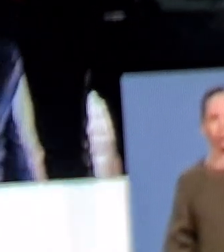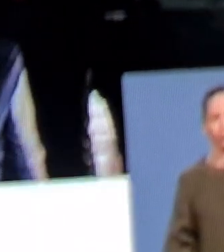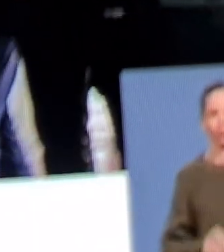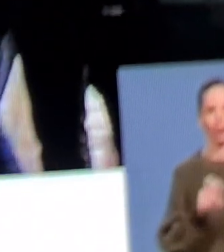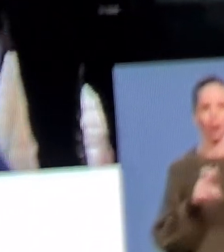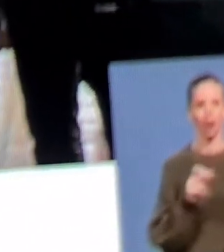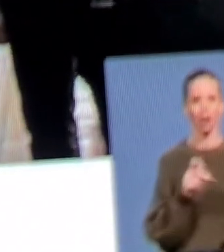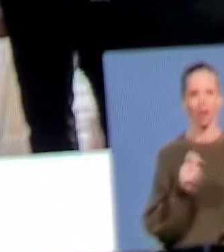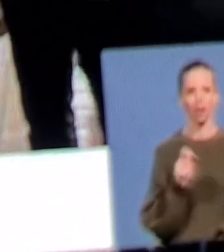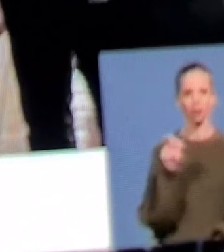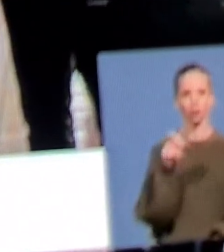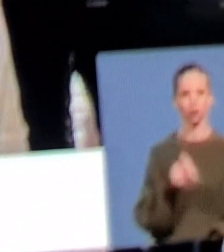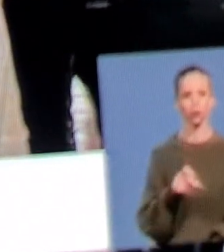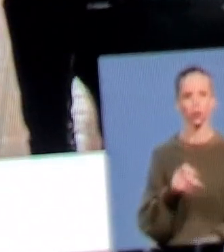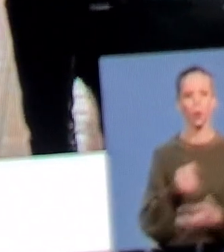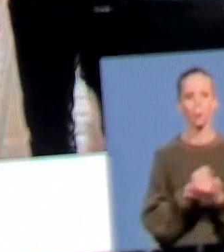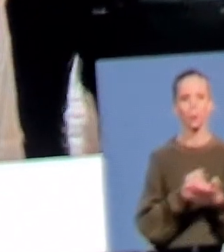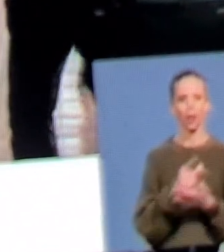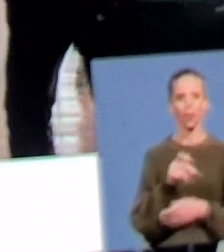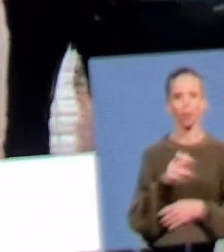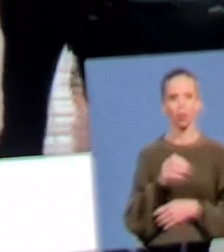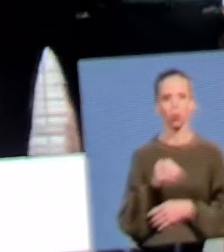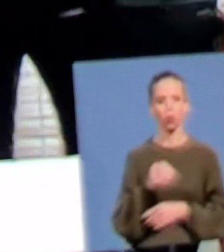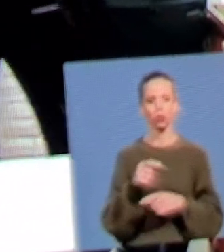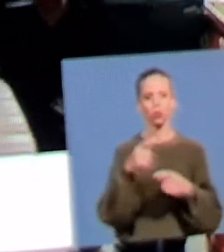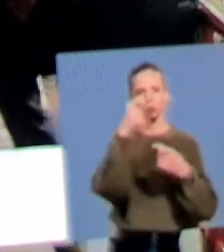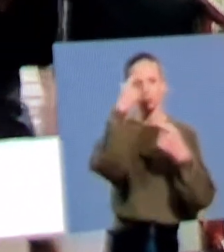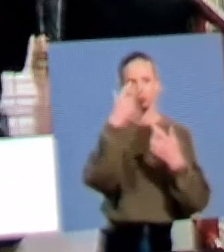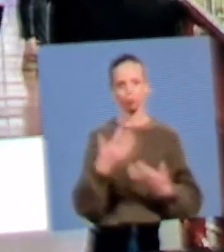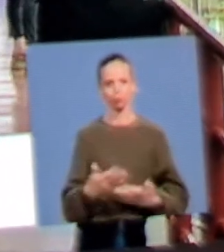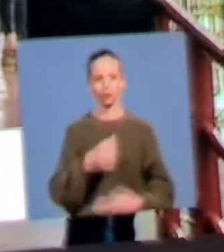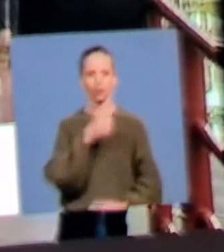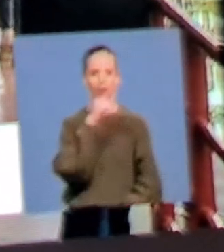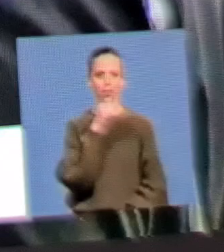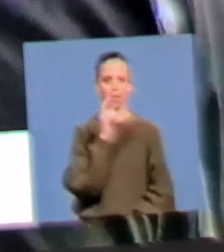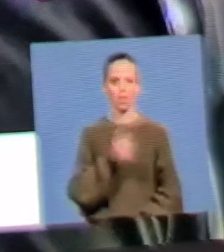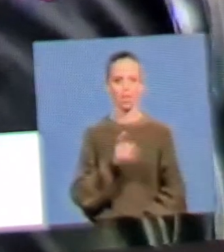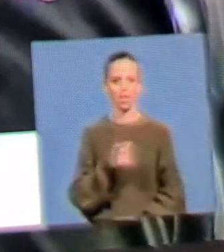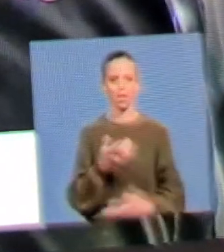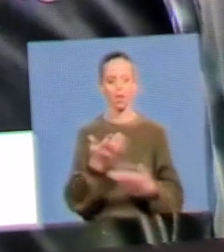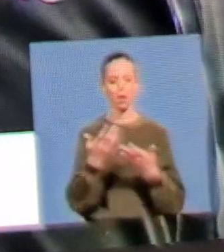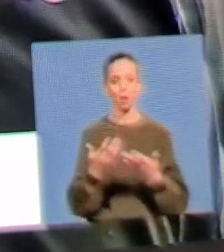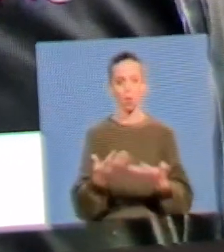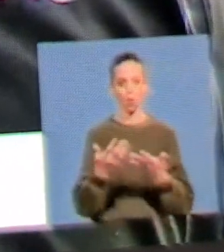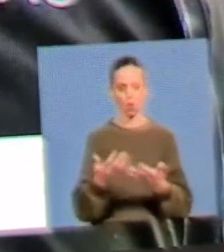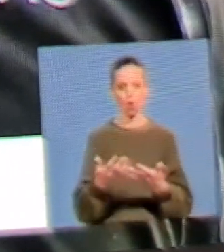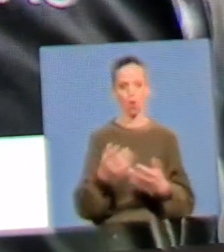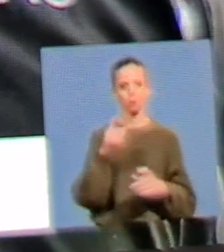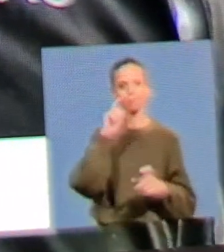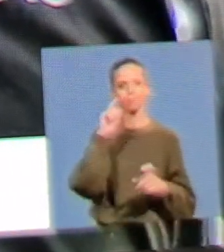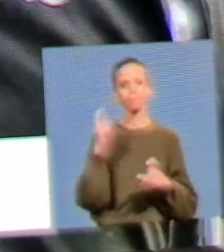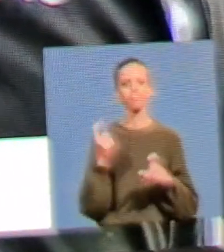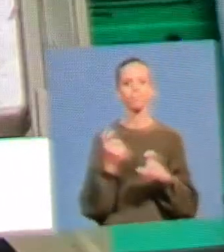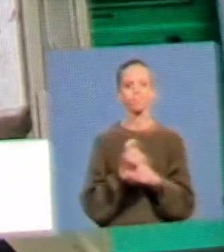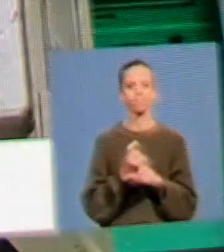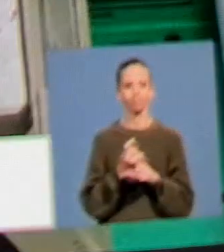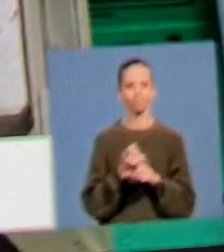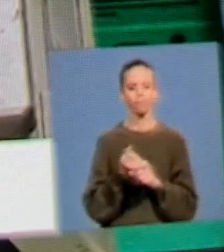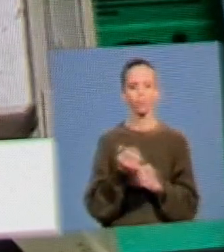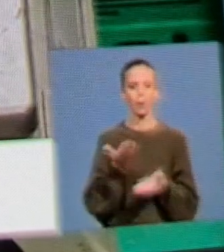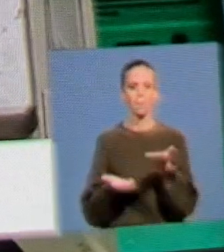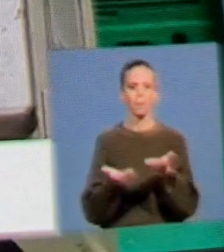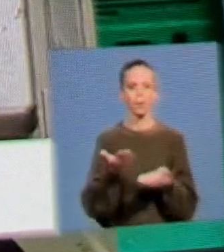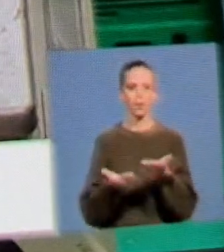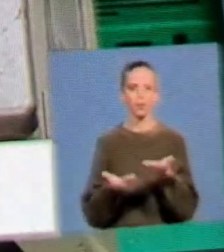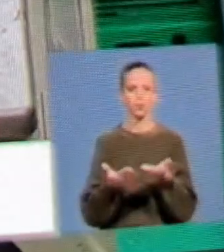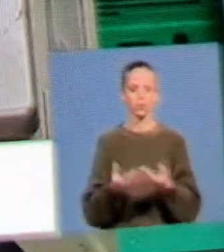A Arai chegou ao mercado dos lavradores de surpresa, como já é habitual. Desta vez, para uma fiscalização às